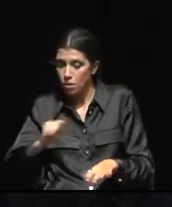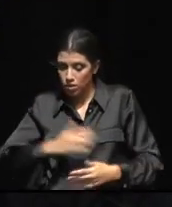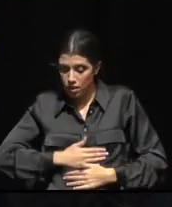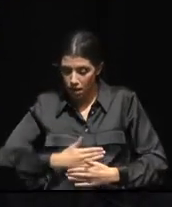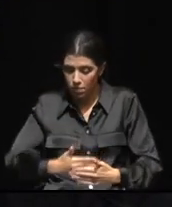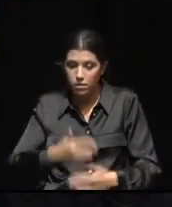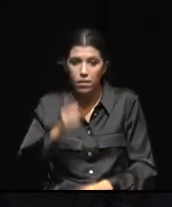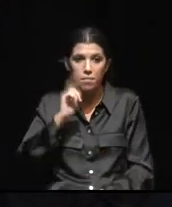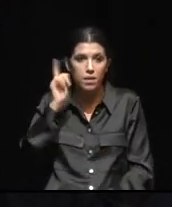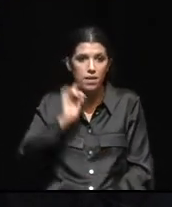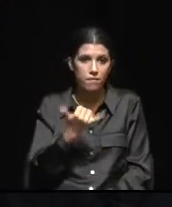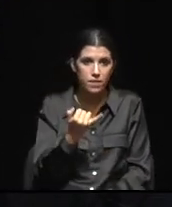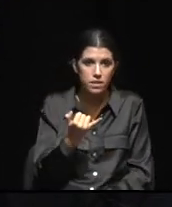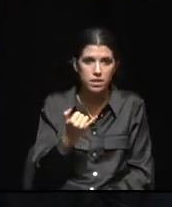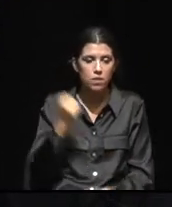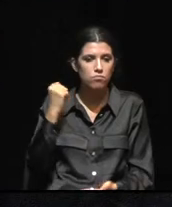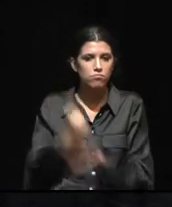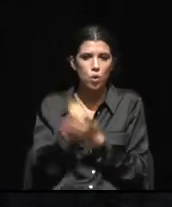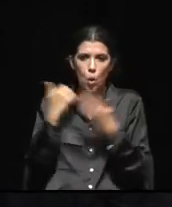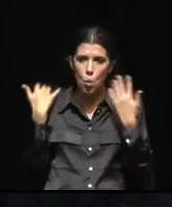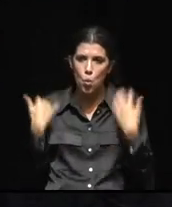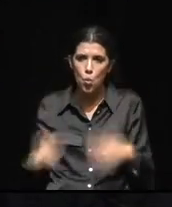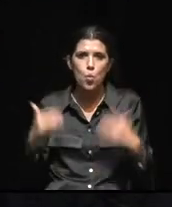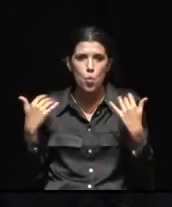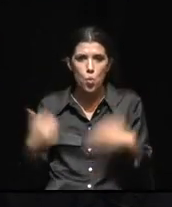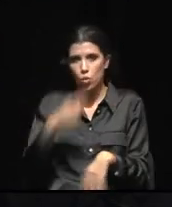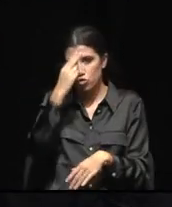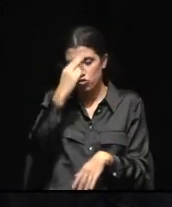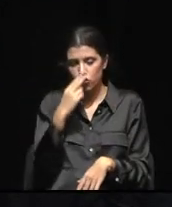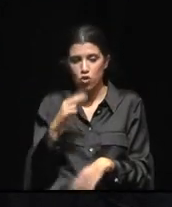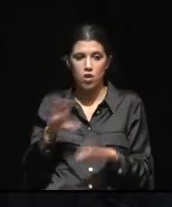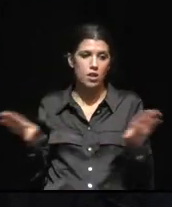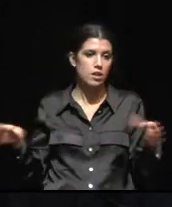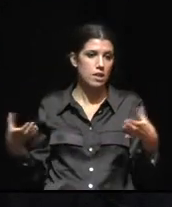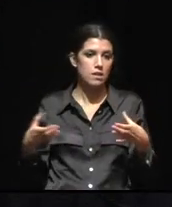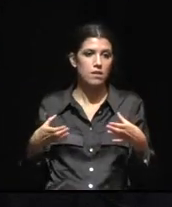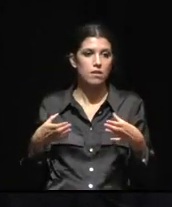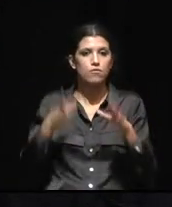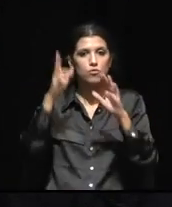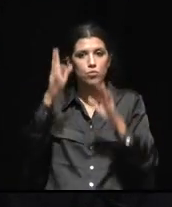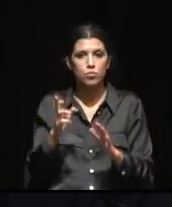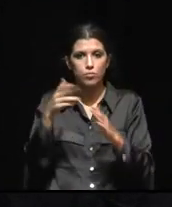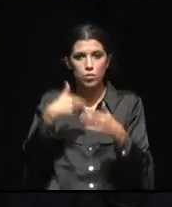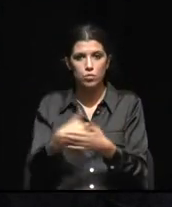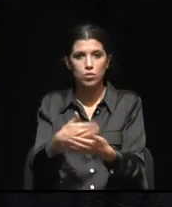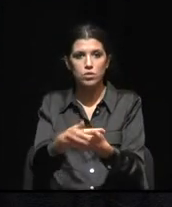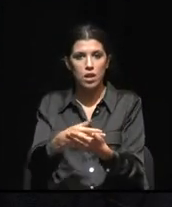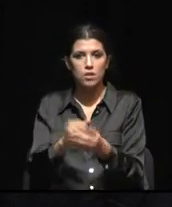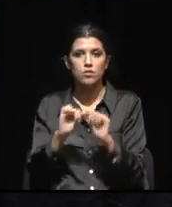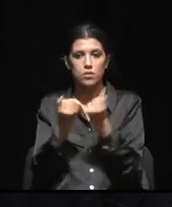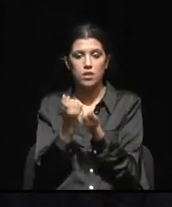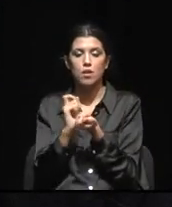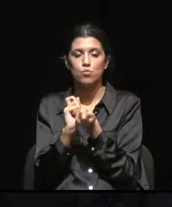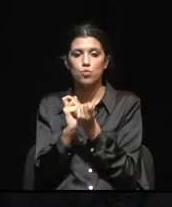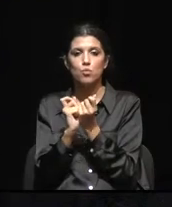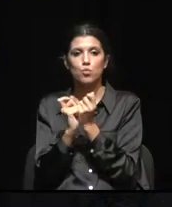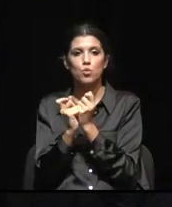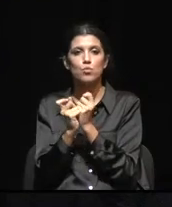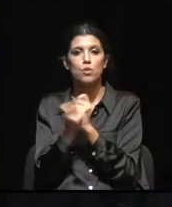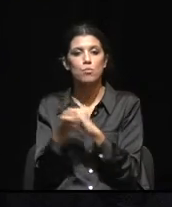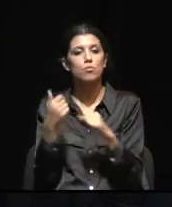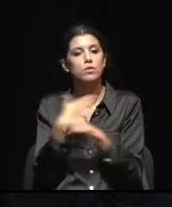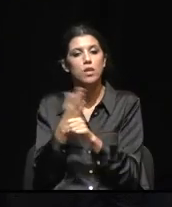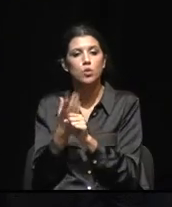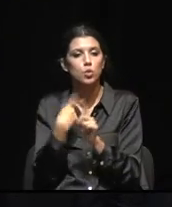de Abril constitui um Marco levvel na nossa história coletiva e deu início a um processo de transformação transversal a todos os